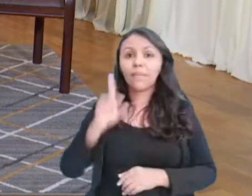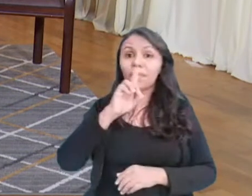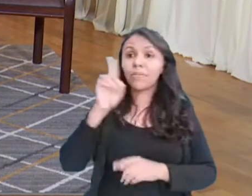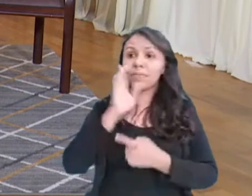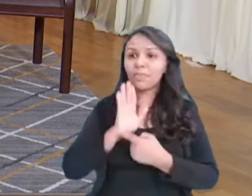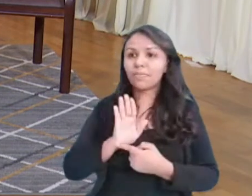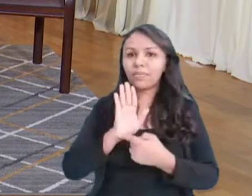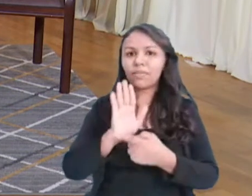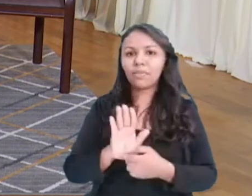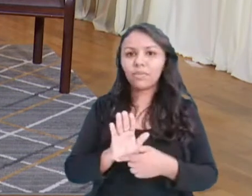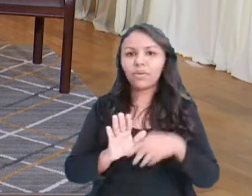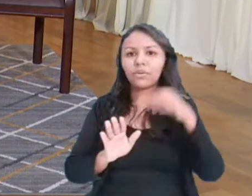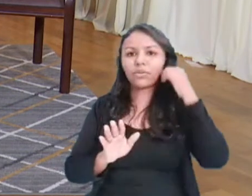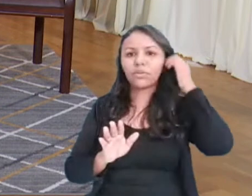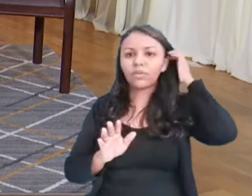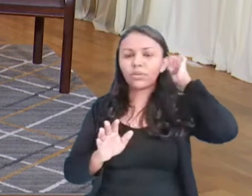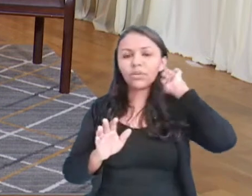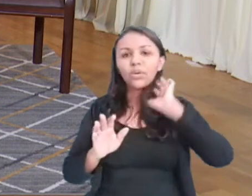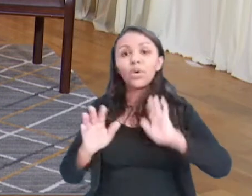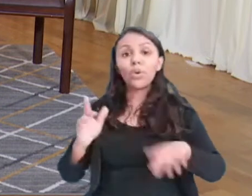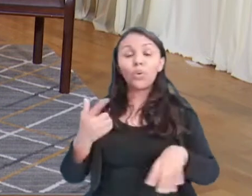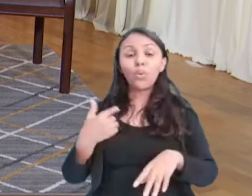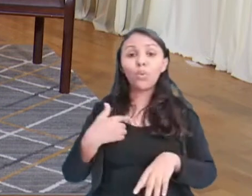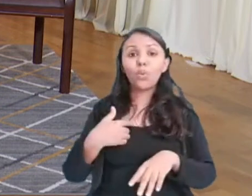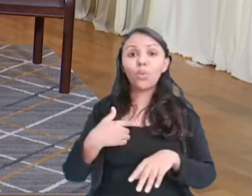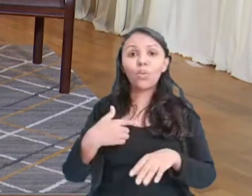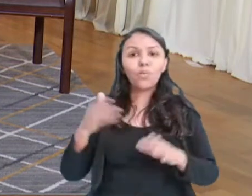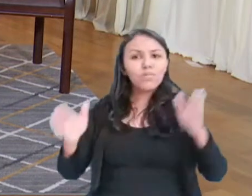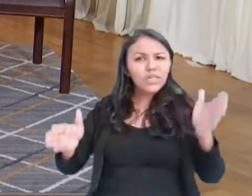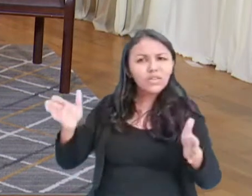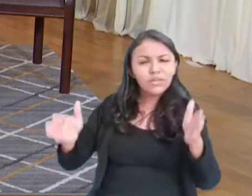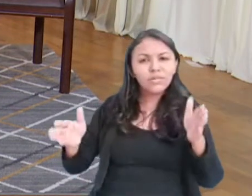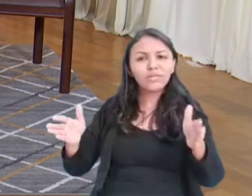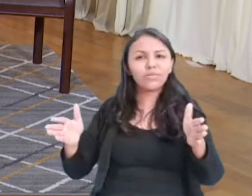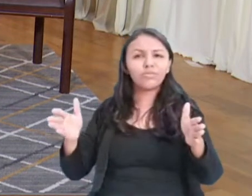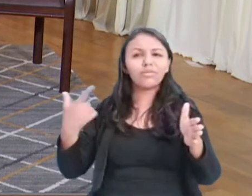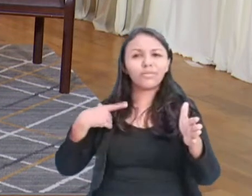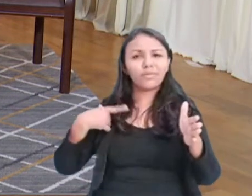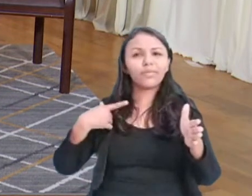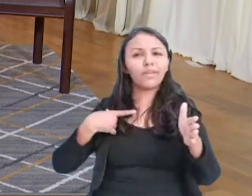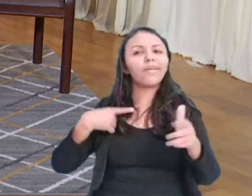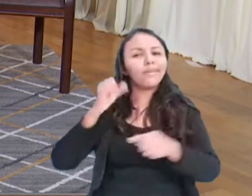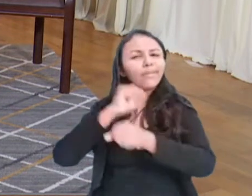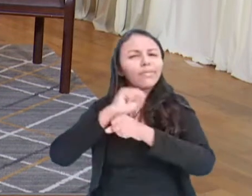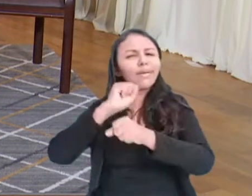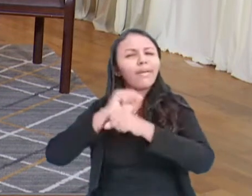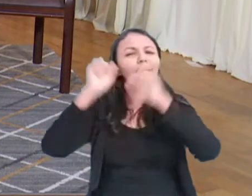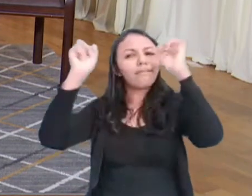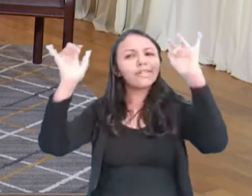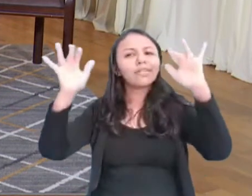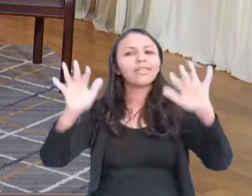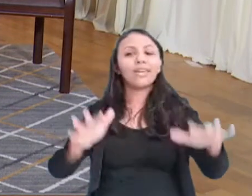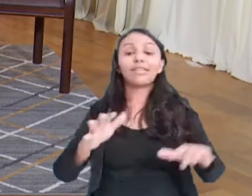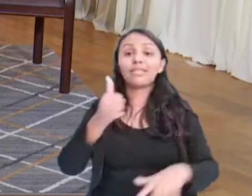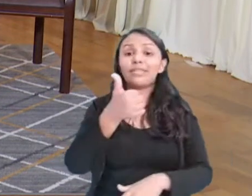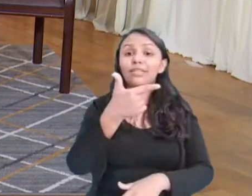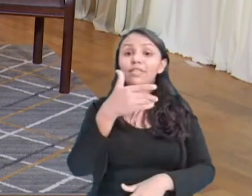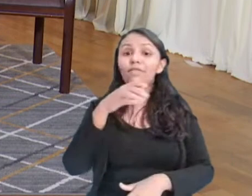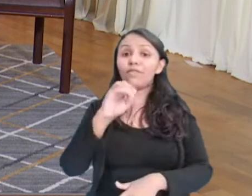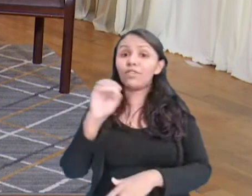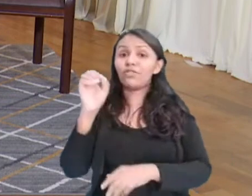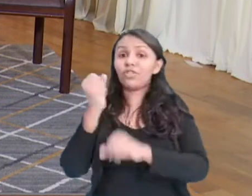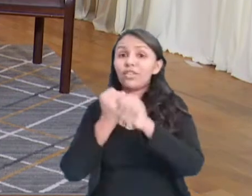período de graça que ele daria para o povo antediluviano, que seria 120 anos, dizendo que o seu espírito não contenderia